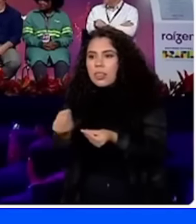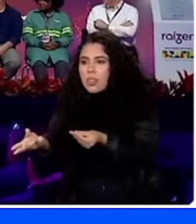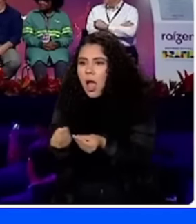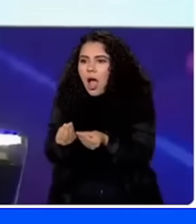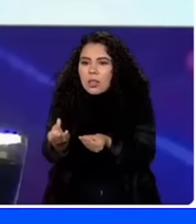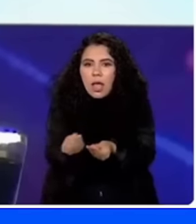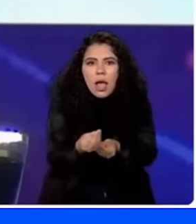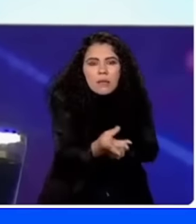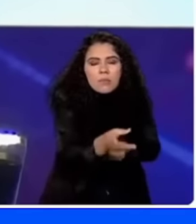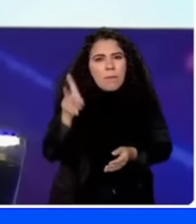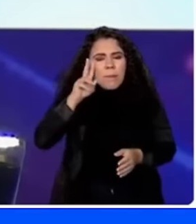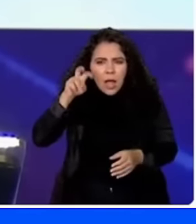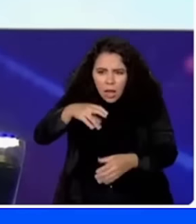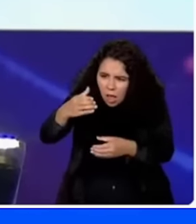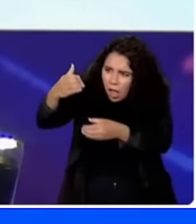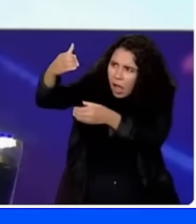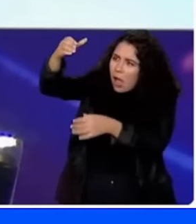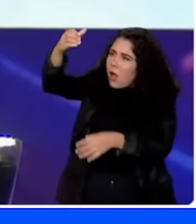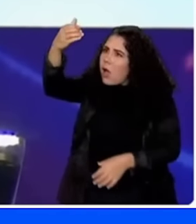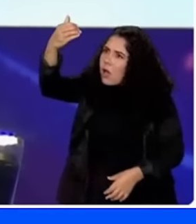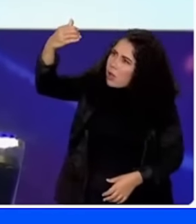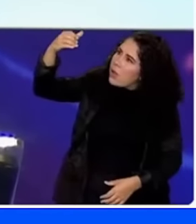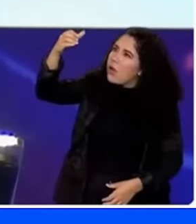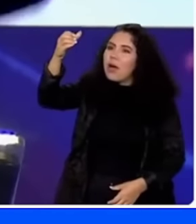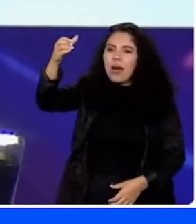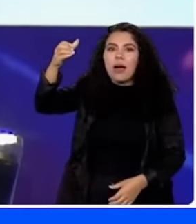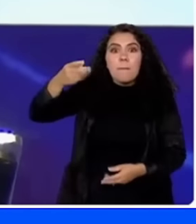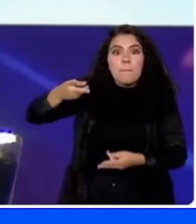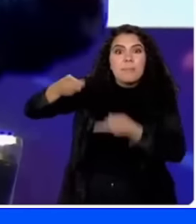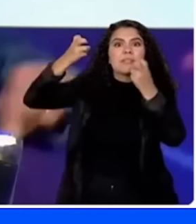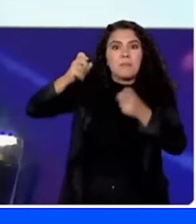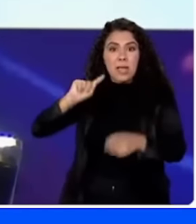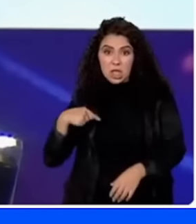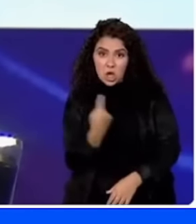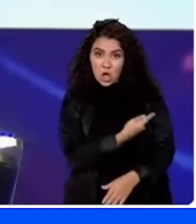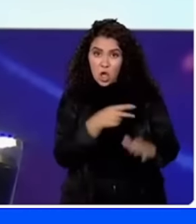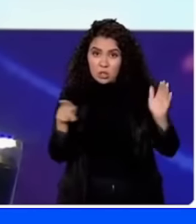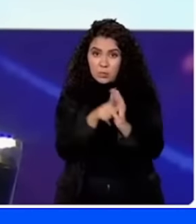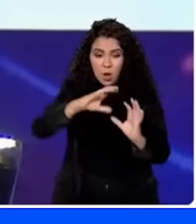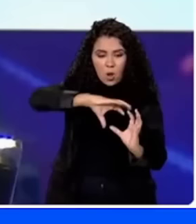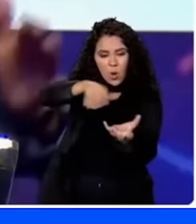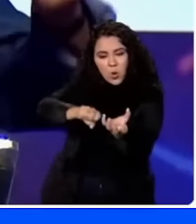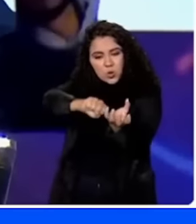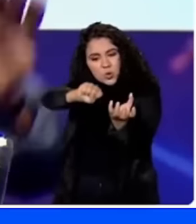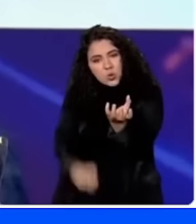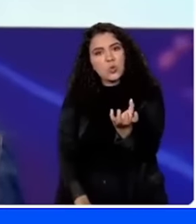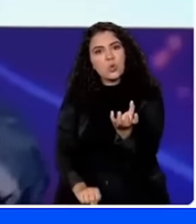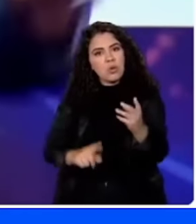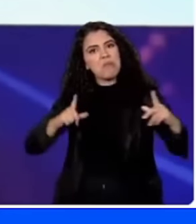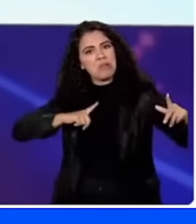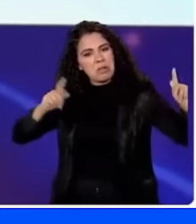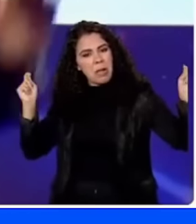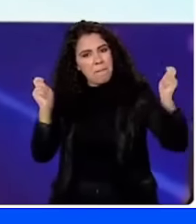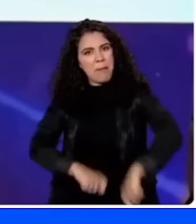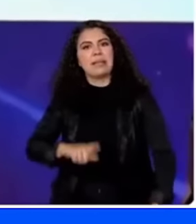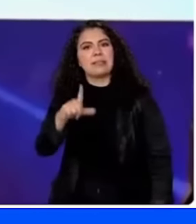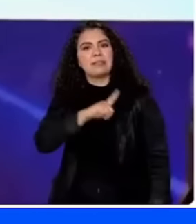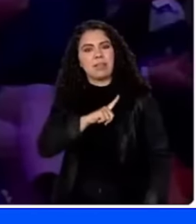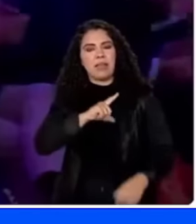eles perceberem do que o nosso Brasil, do sul global, é capaz de fazer nesse século.